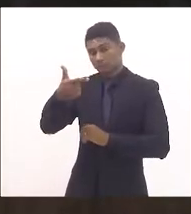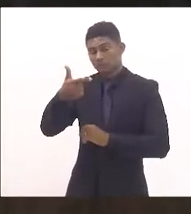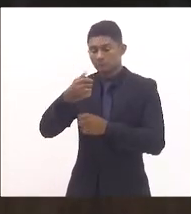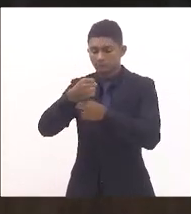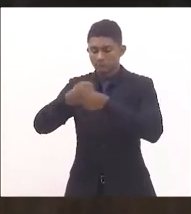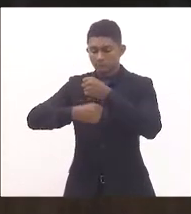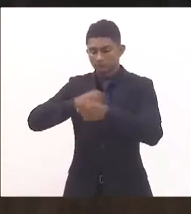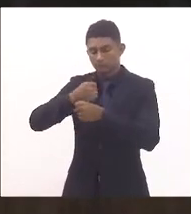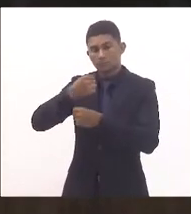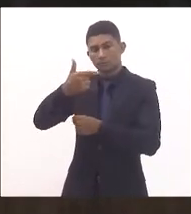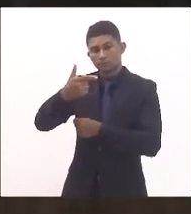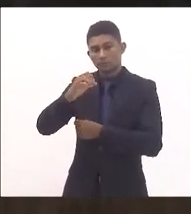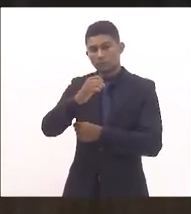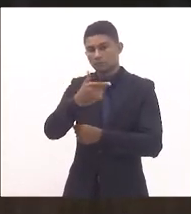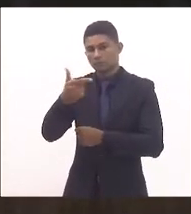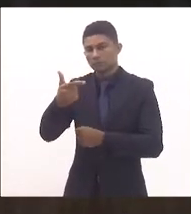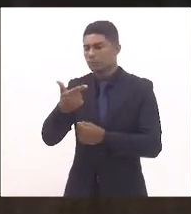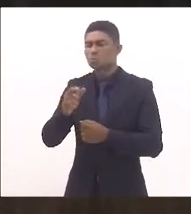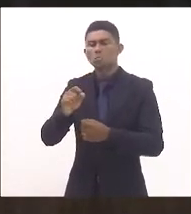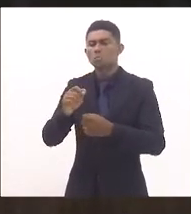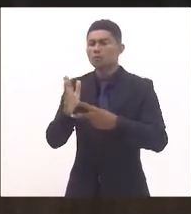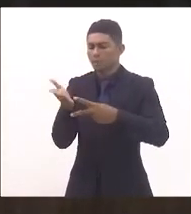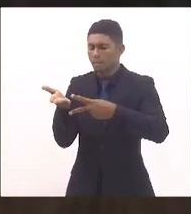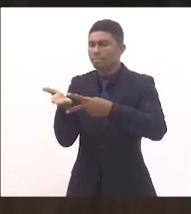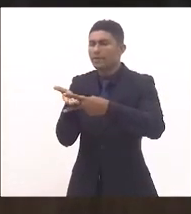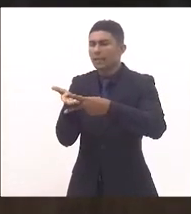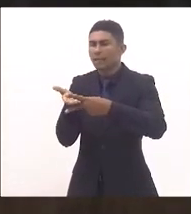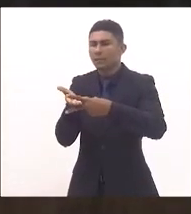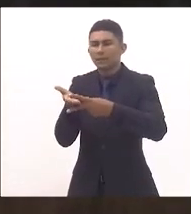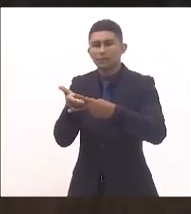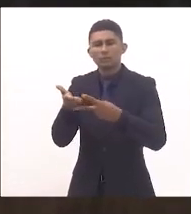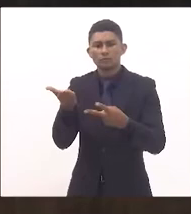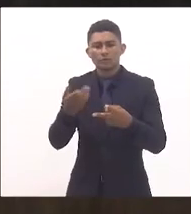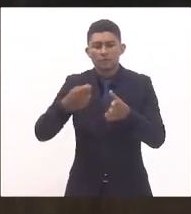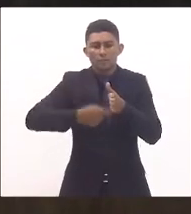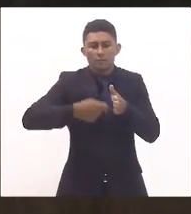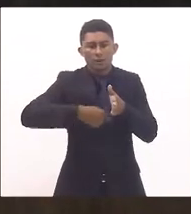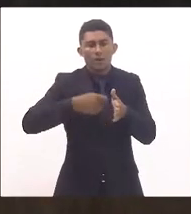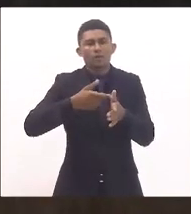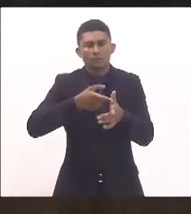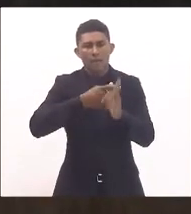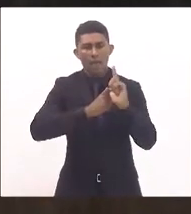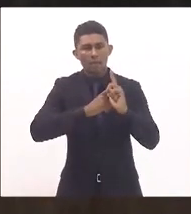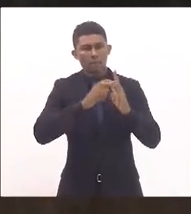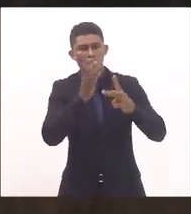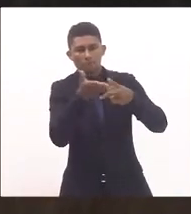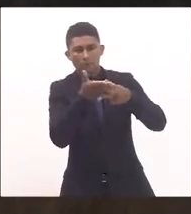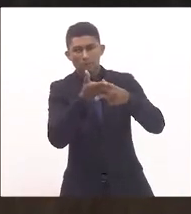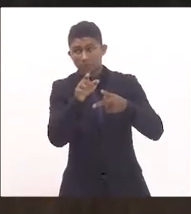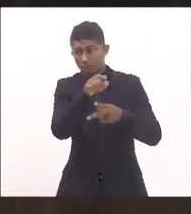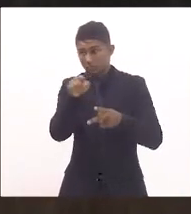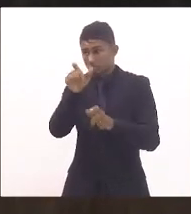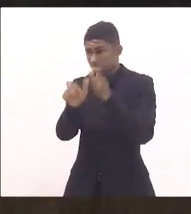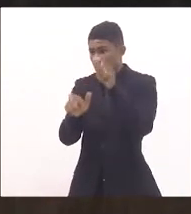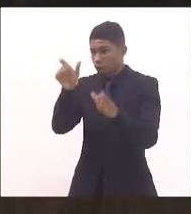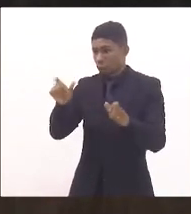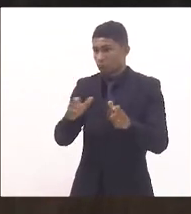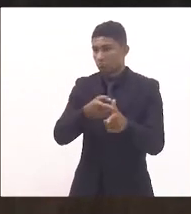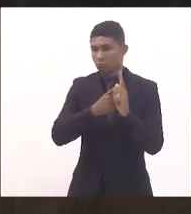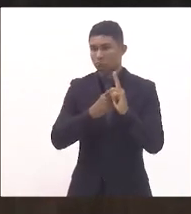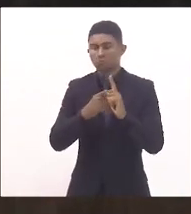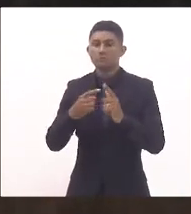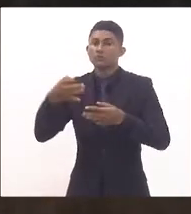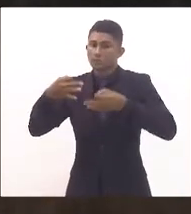22, parcelamento dos débitos fiscais dos devedores em recuperação